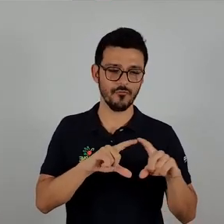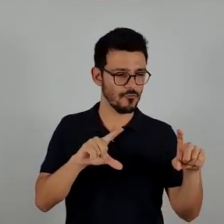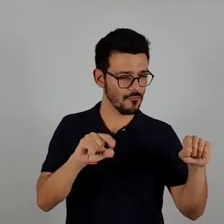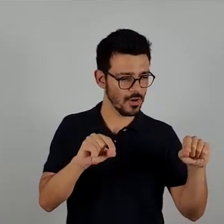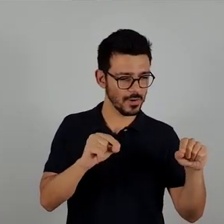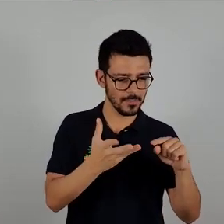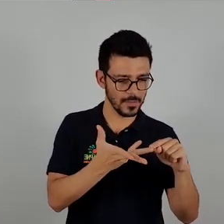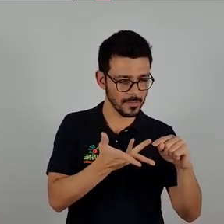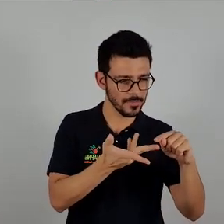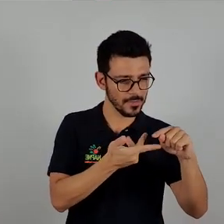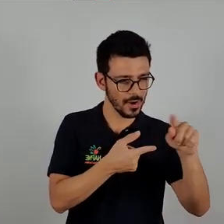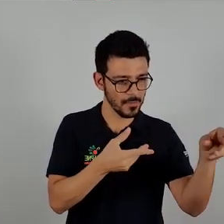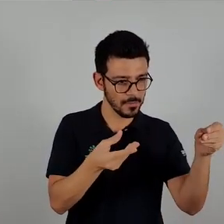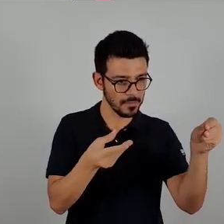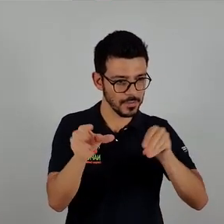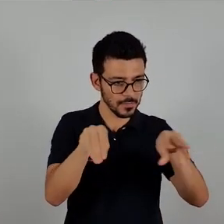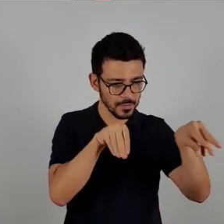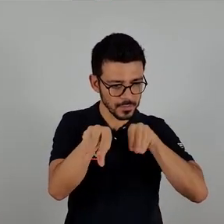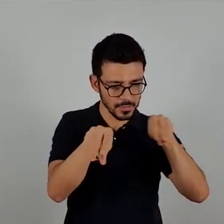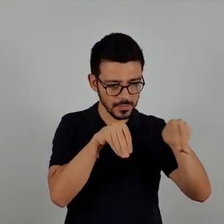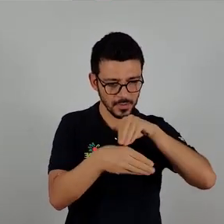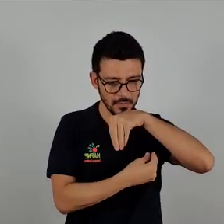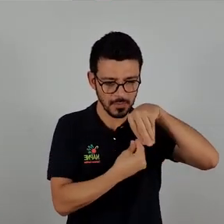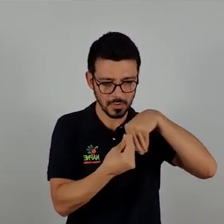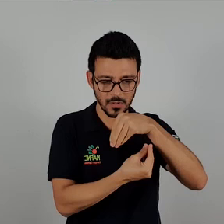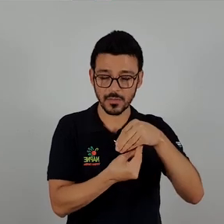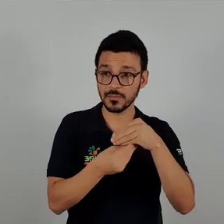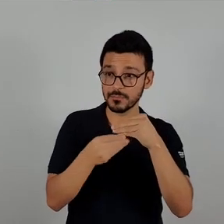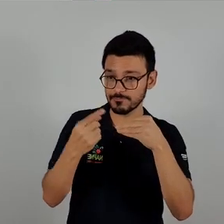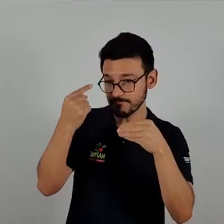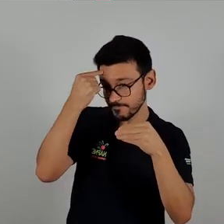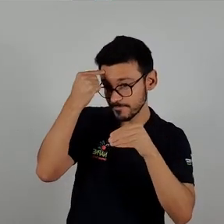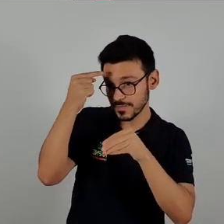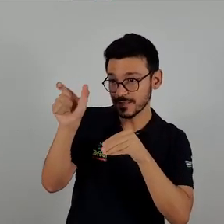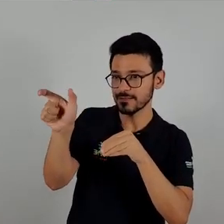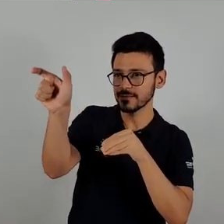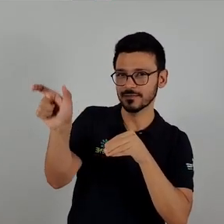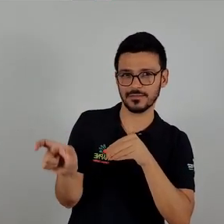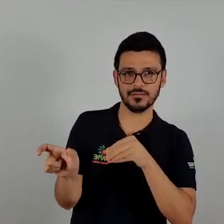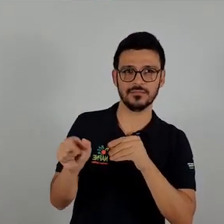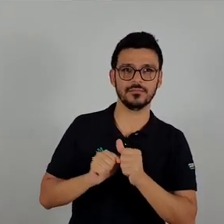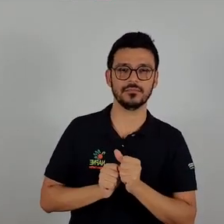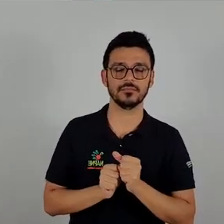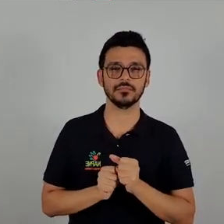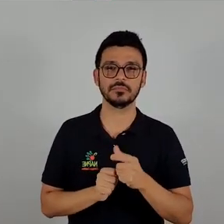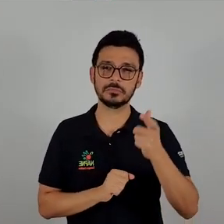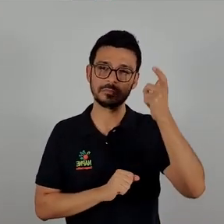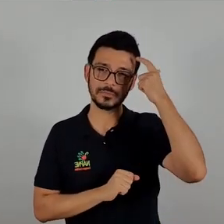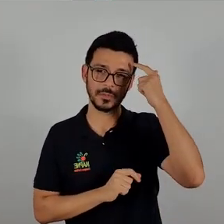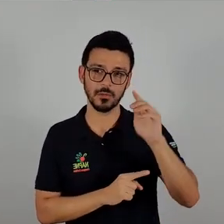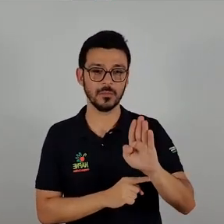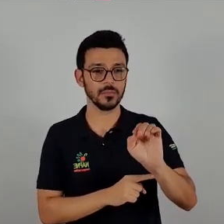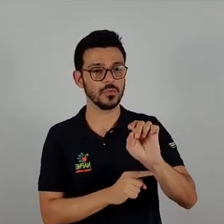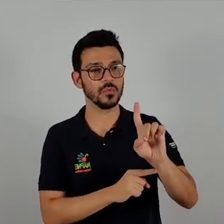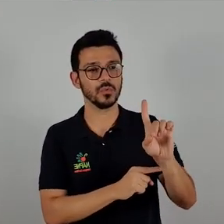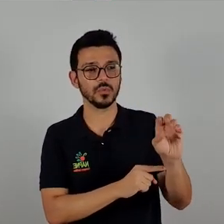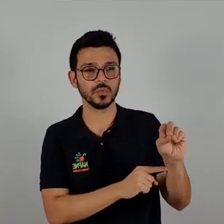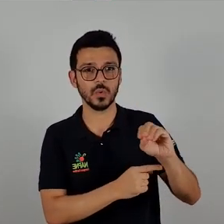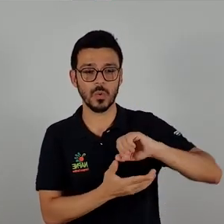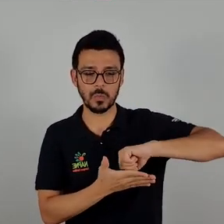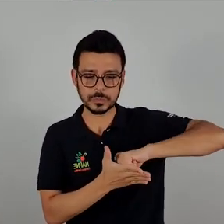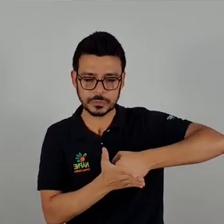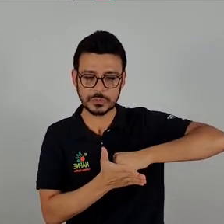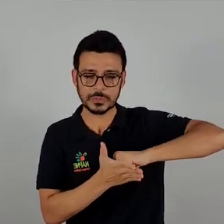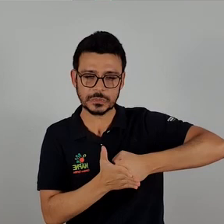de boldo para limpar o meu fígado. Em nenhum momento a fitoterapia vai trabalhar